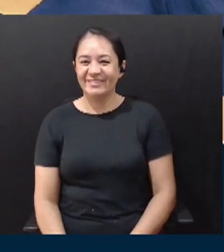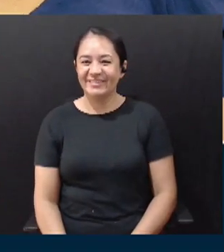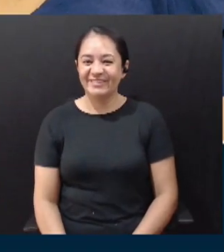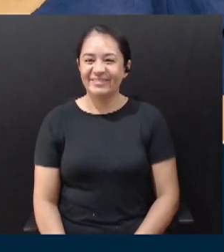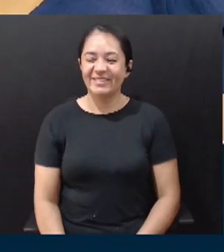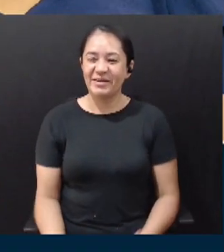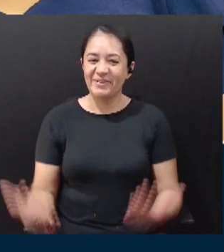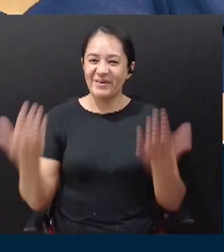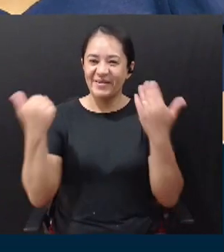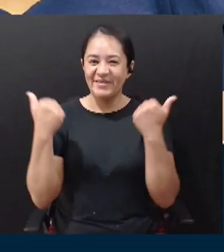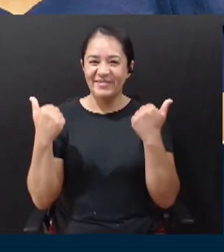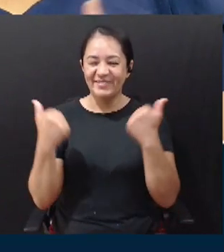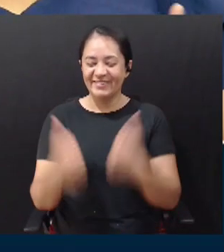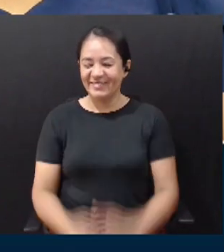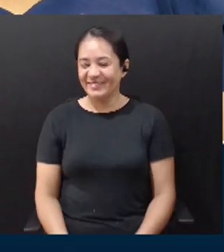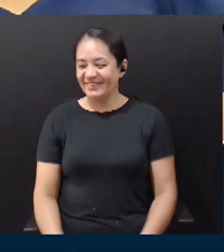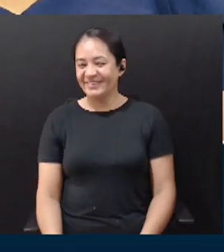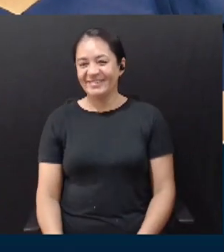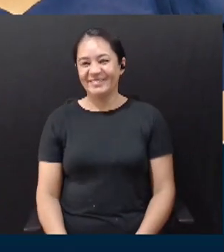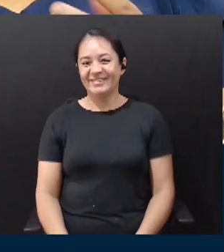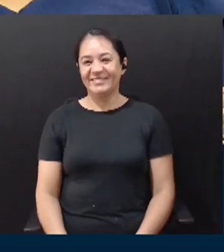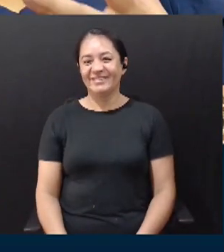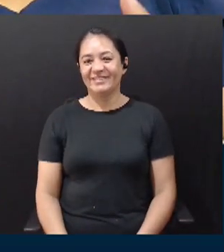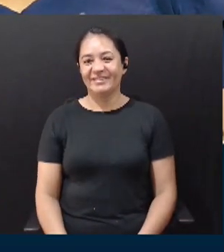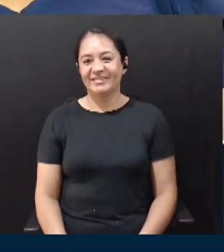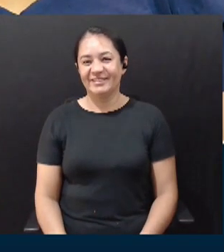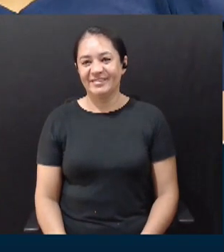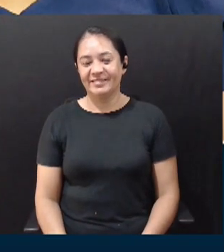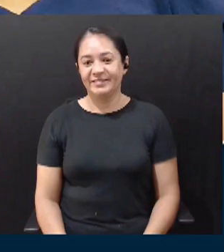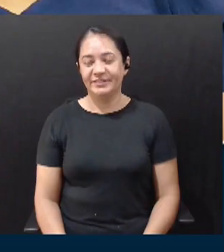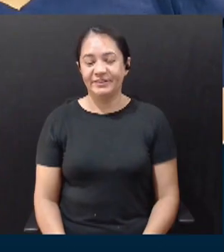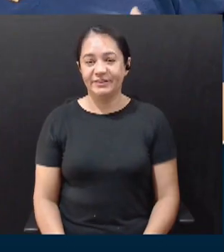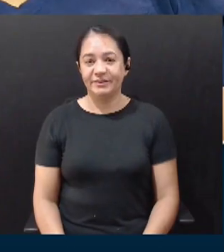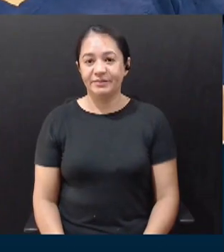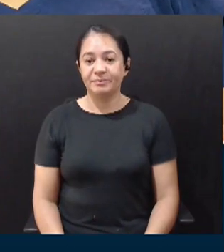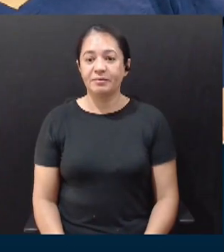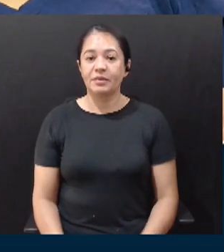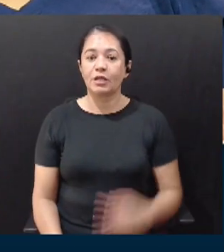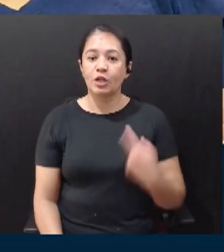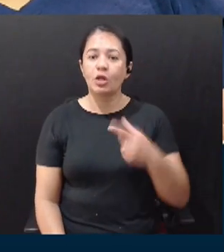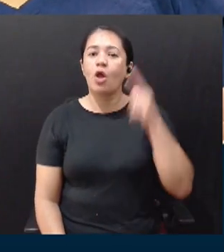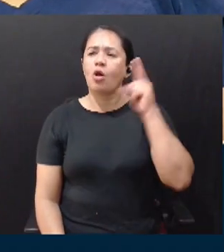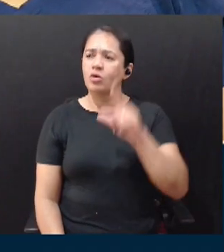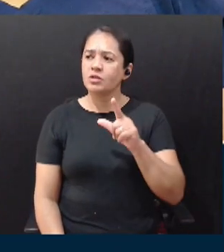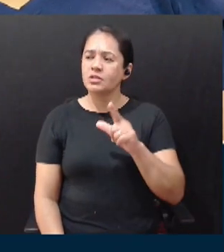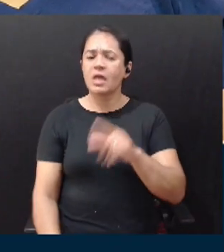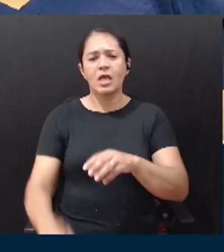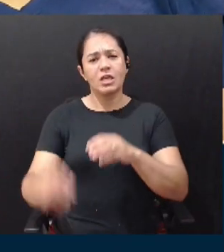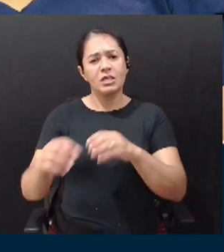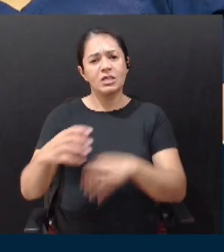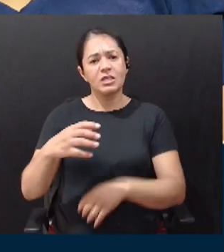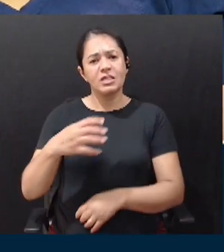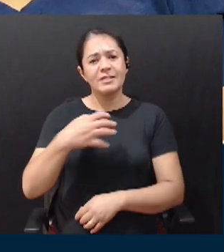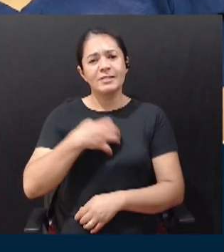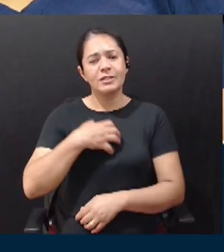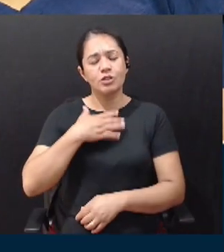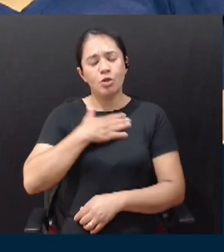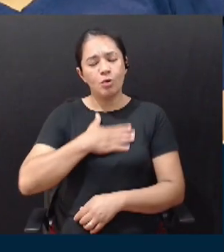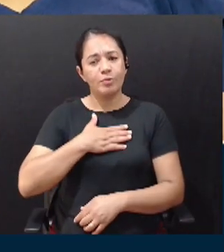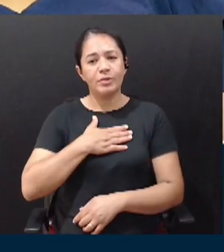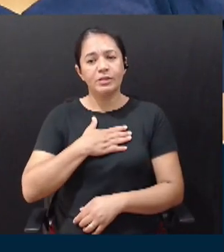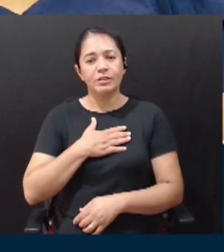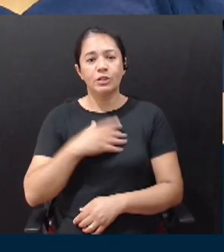não. Então, e a Patrícia tá perguntando isso. A gente consegue se reeducar para sentir prazer na nossa pausa, porque é o